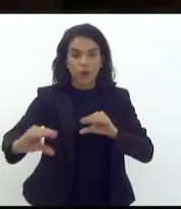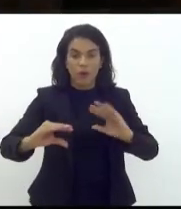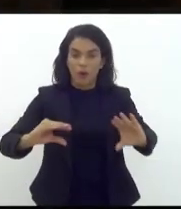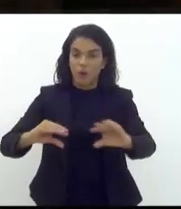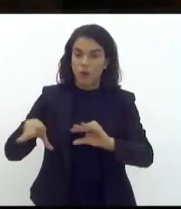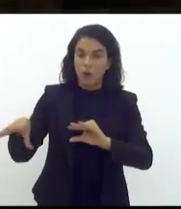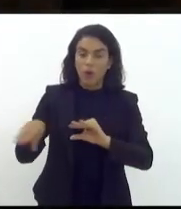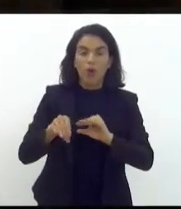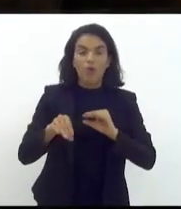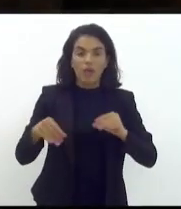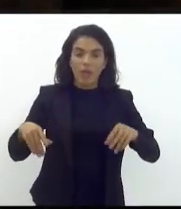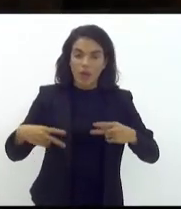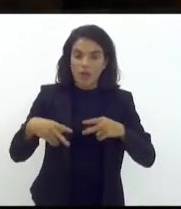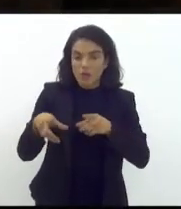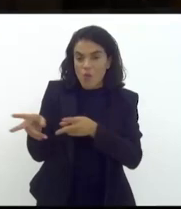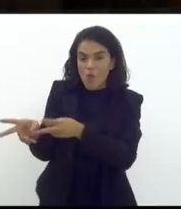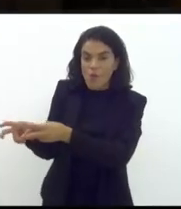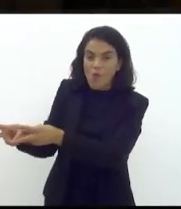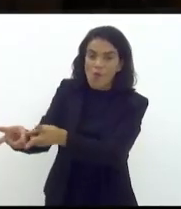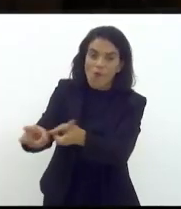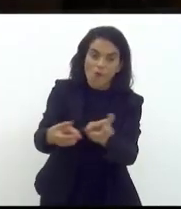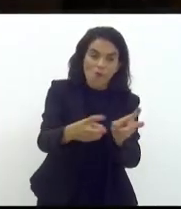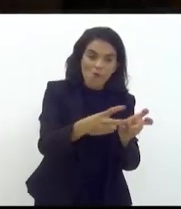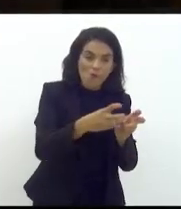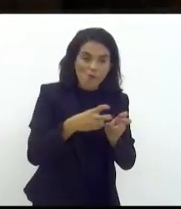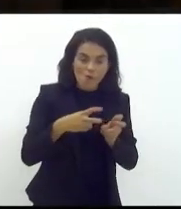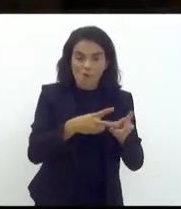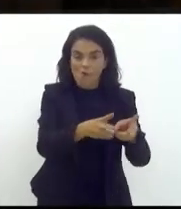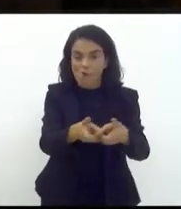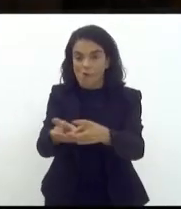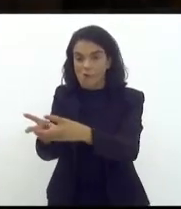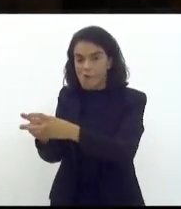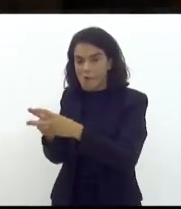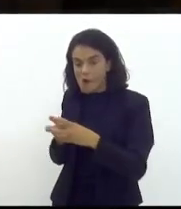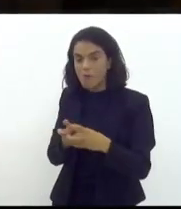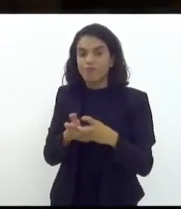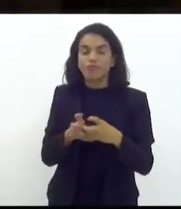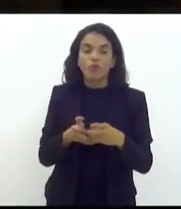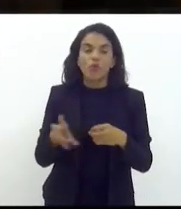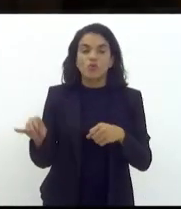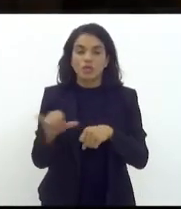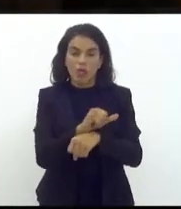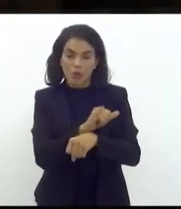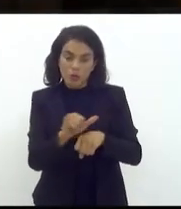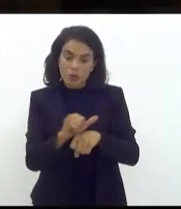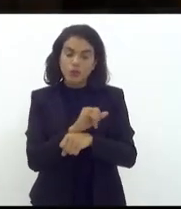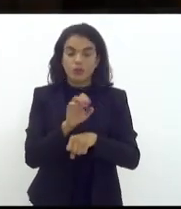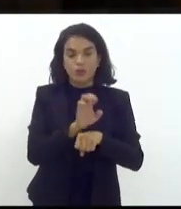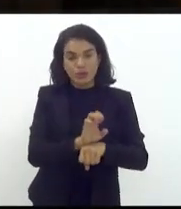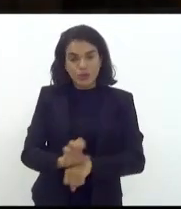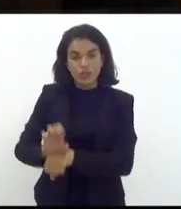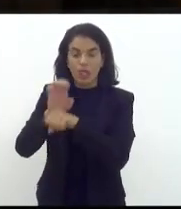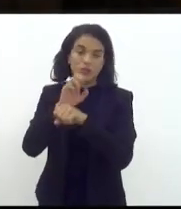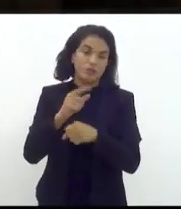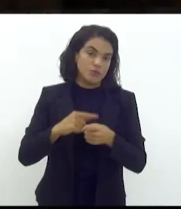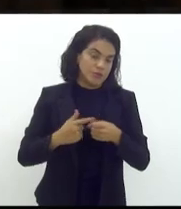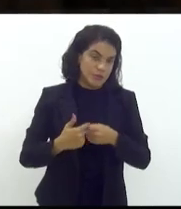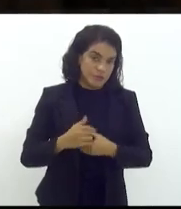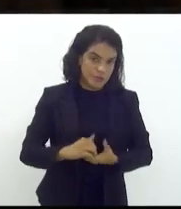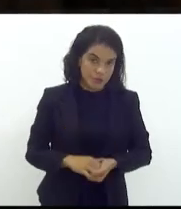usurpando os recursos e a capacidade dos estados e